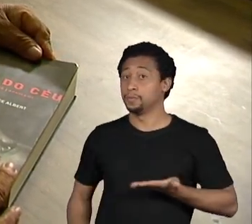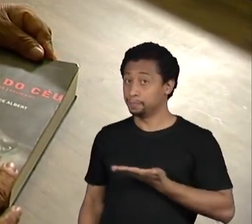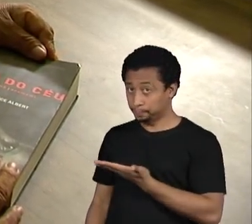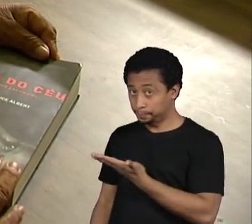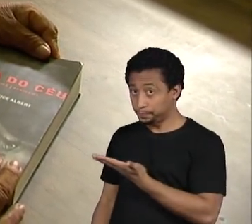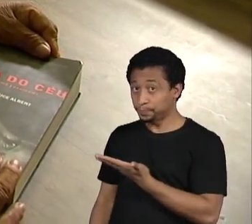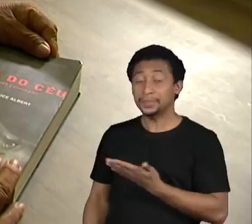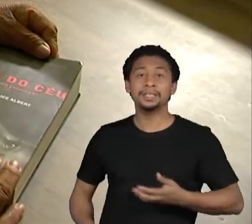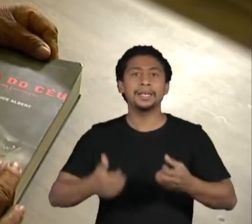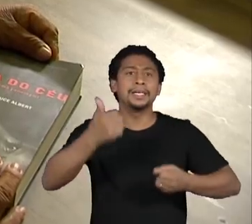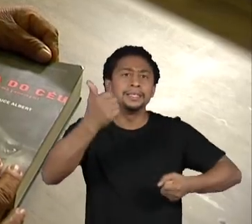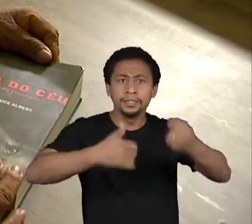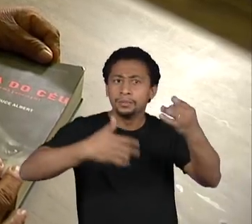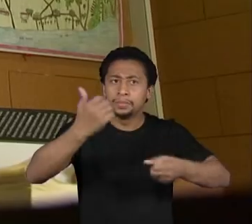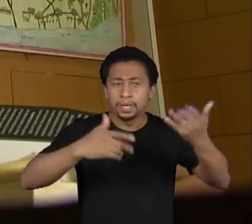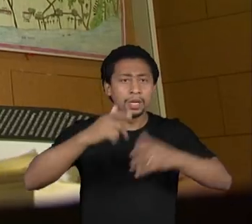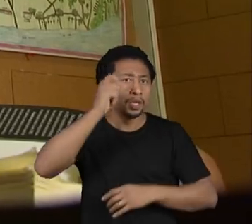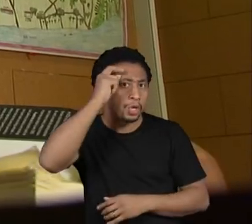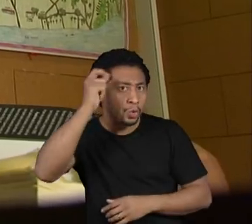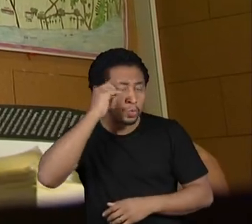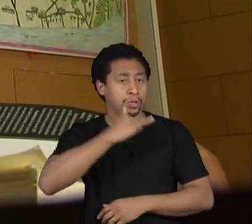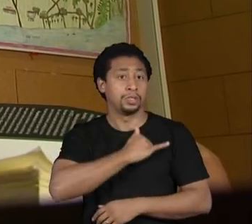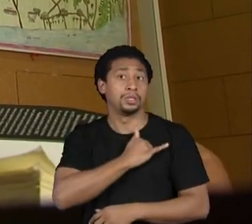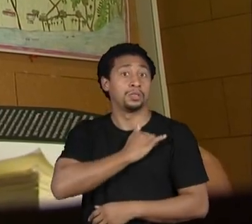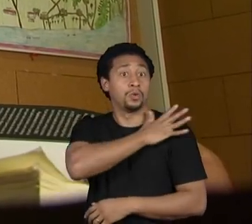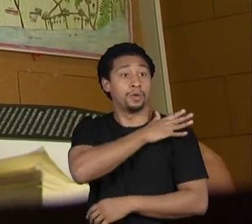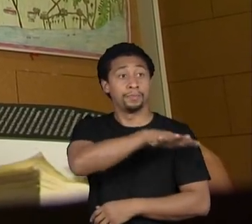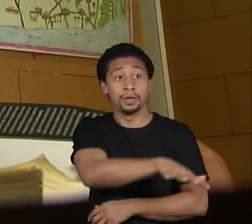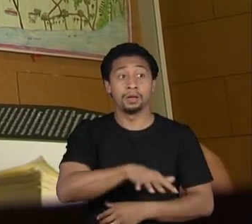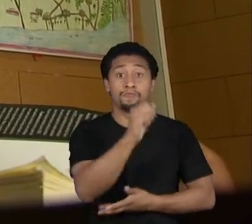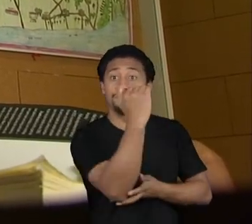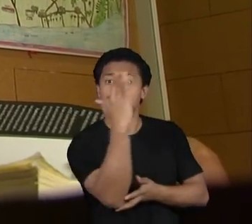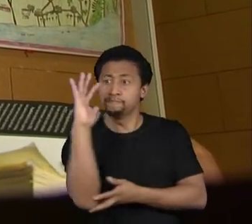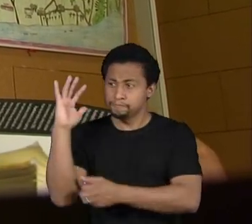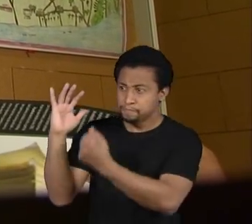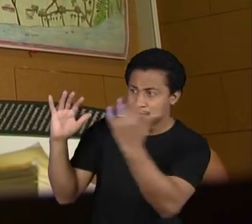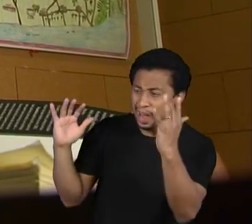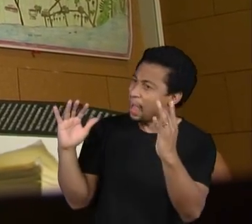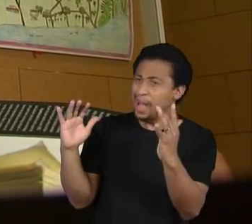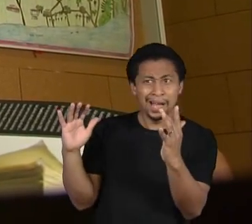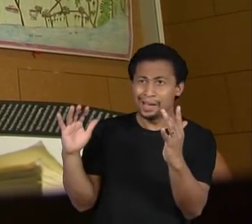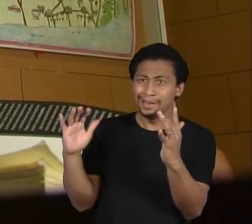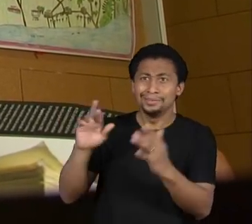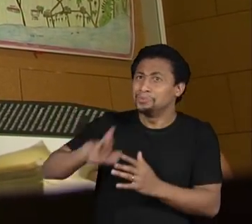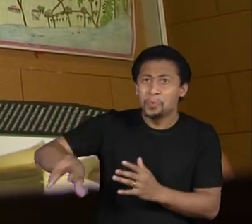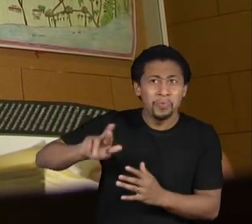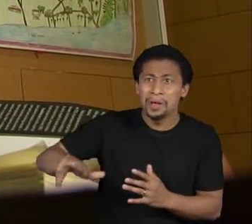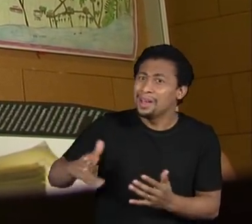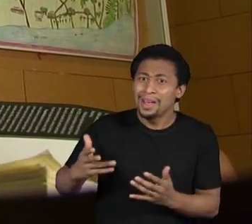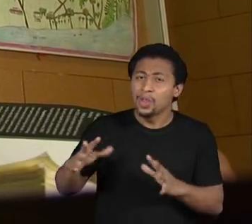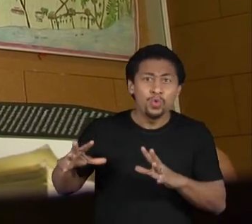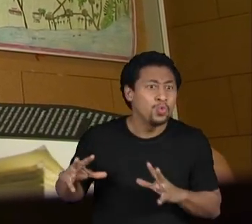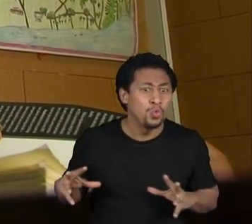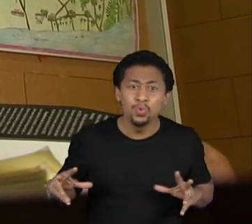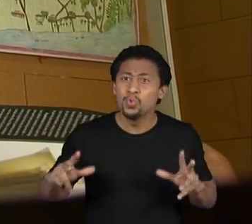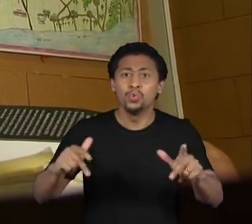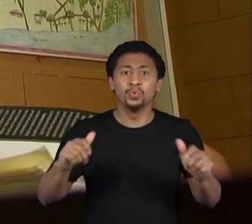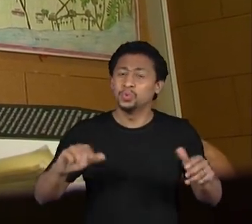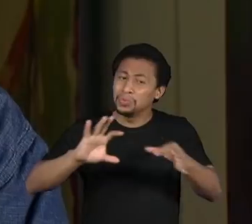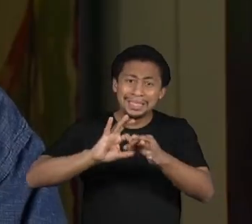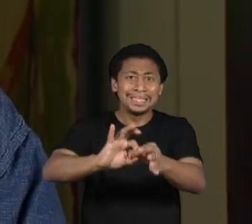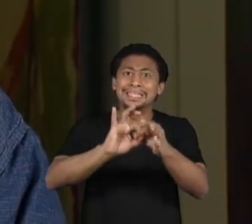ele conta que em sua cultura, meio ambiente não existe. Na natureza, nada pode ser pela